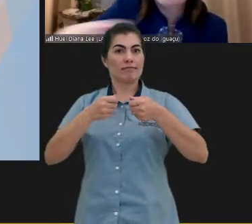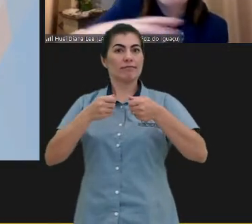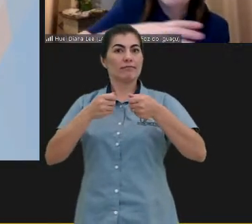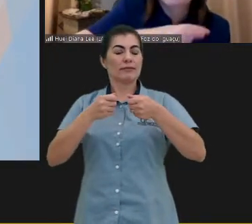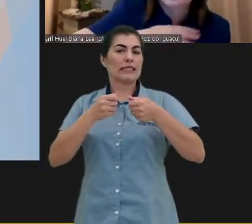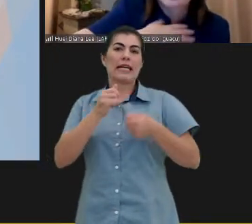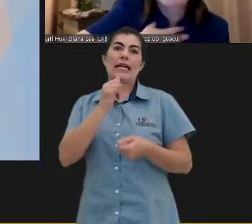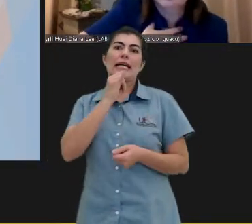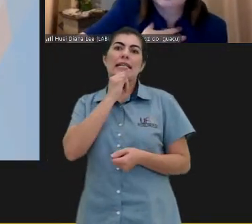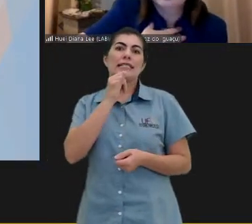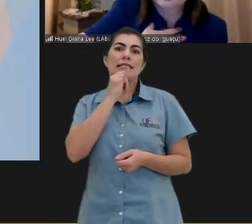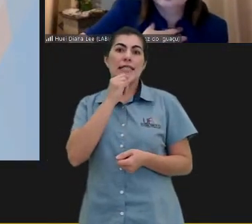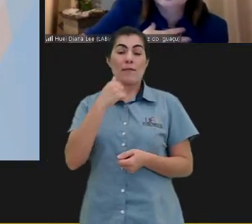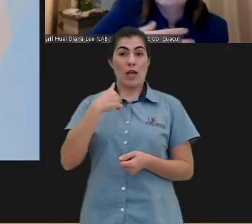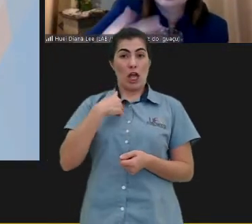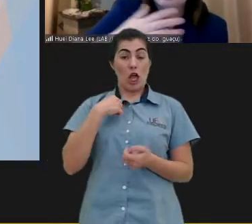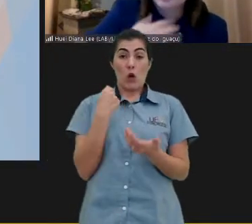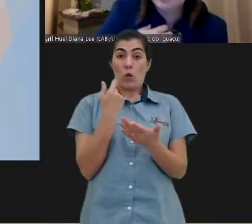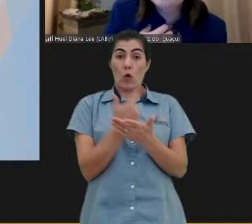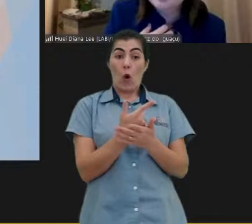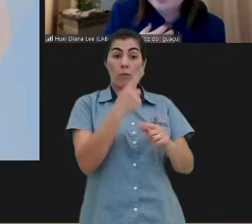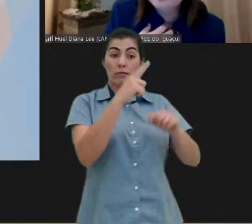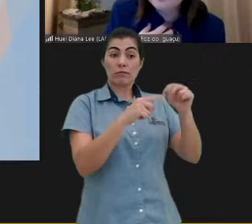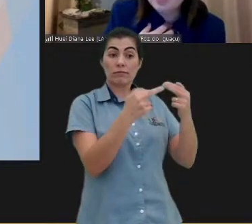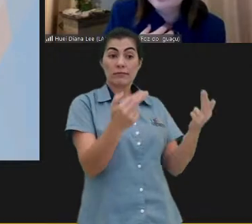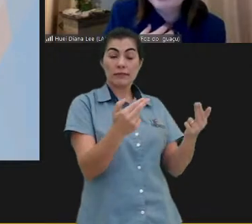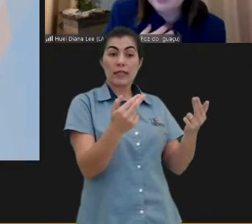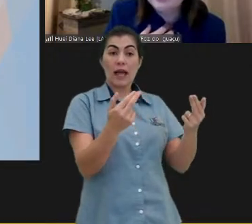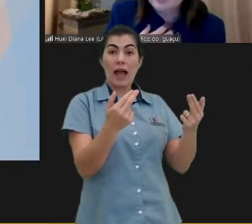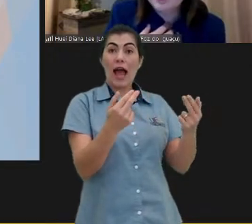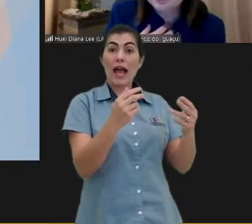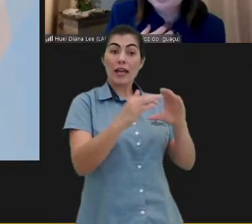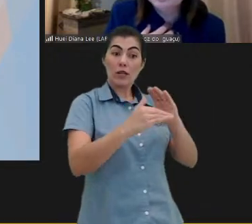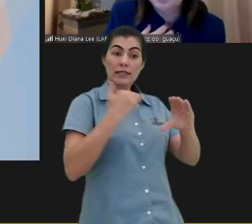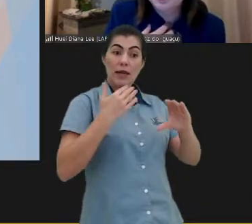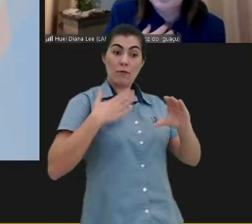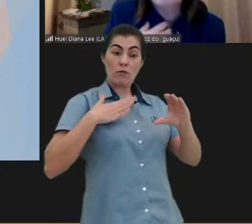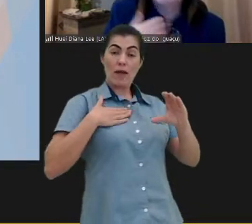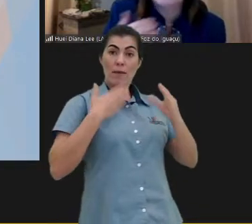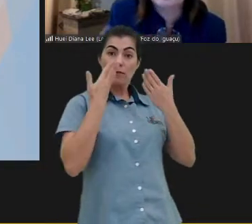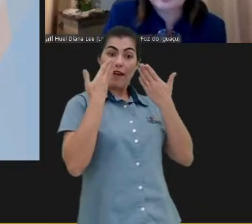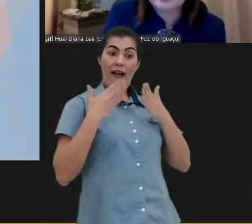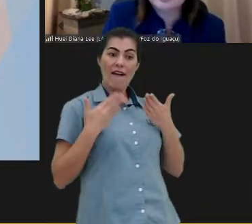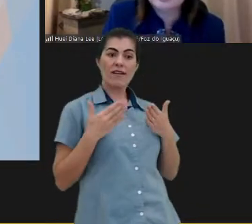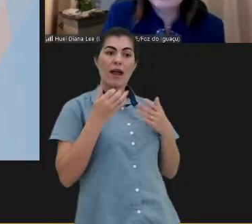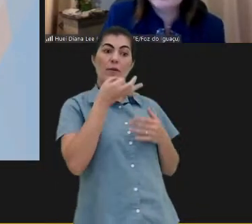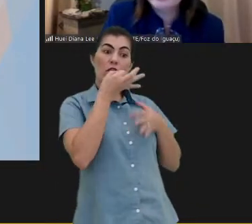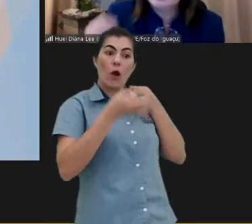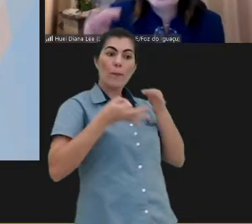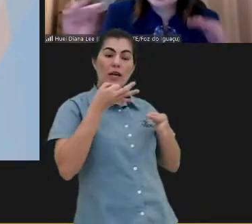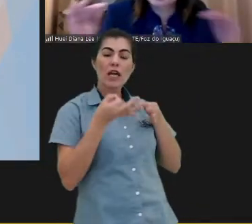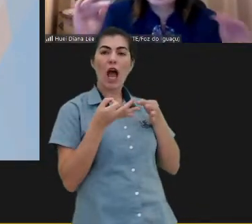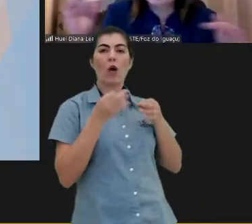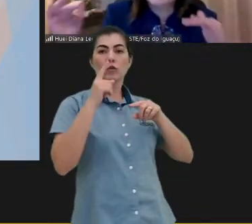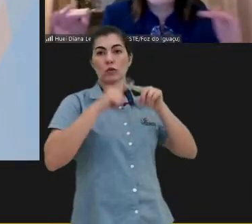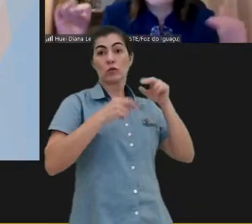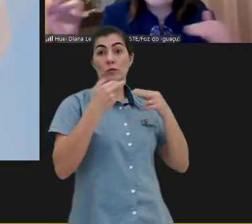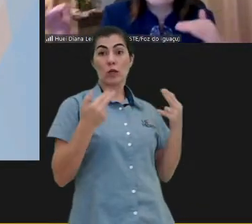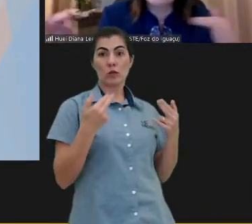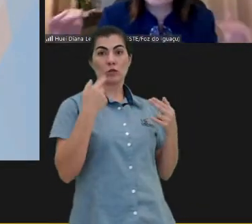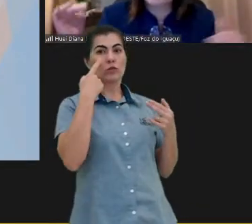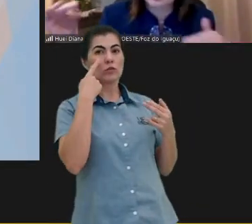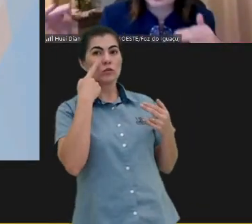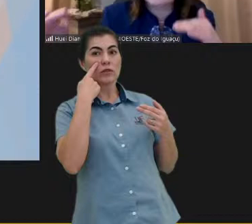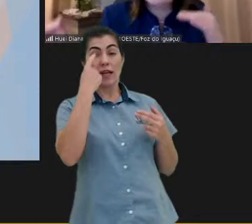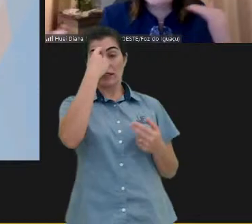Por exemplo, eu compro um produto, dali a pouco eu recebo um e-mail para avaliar o produto que eu comprei. Faço a avaliação, eles olham os